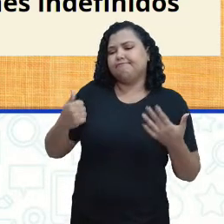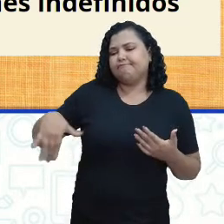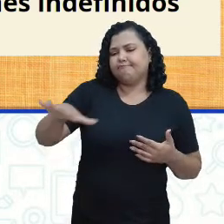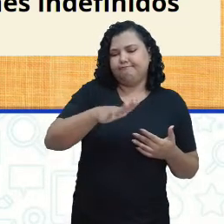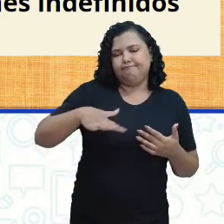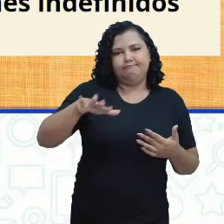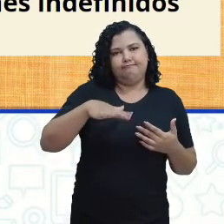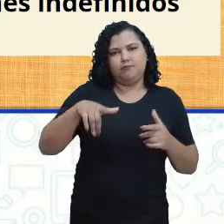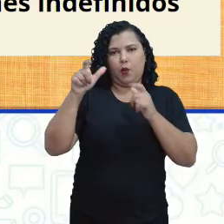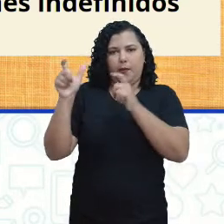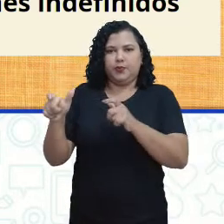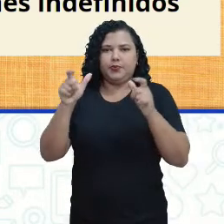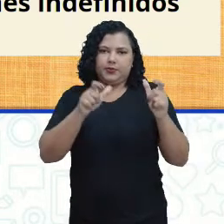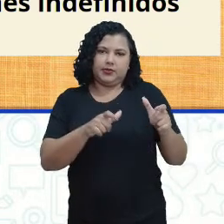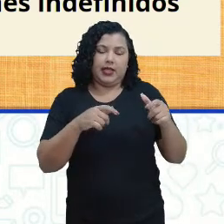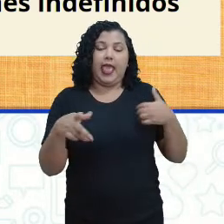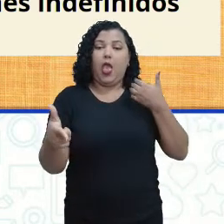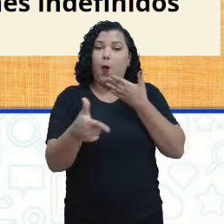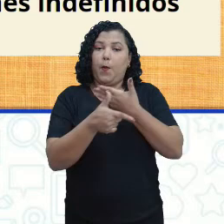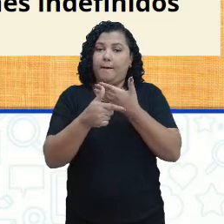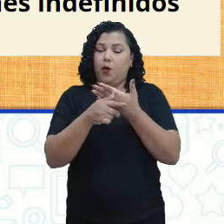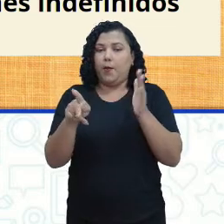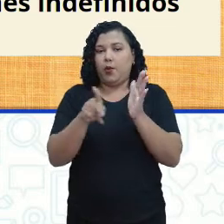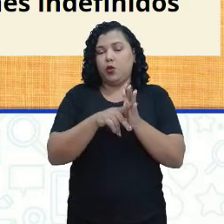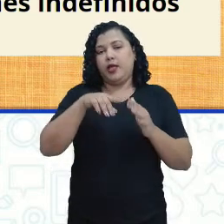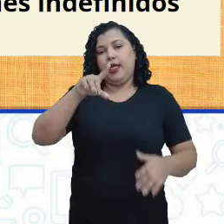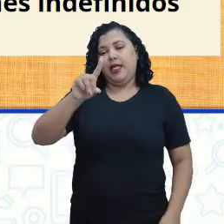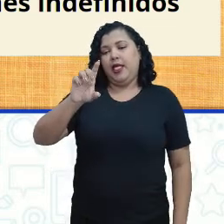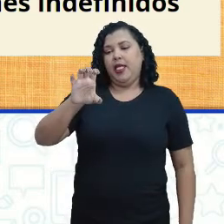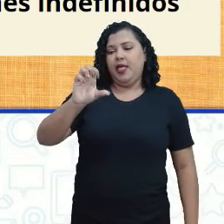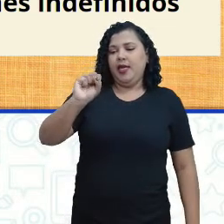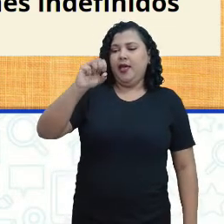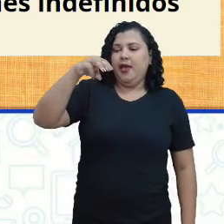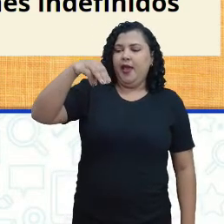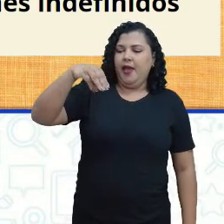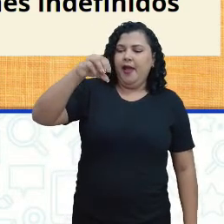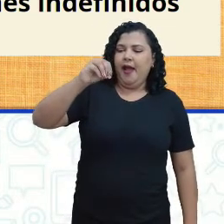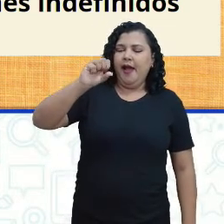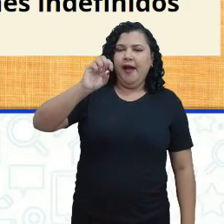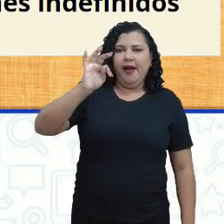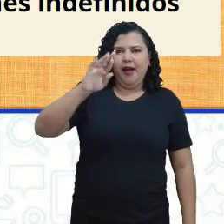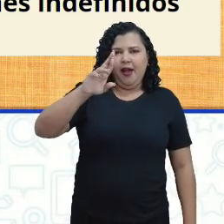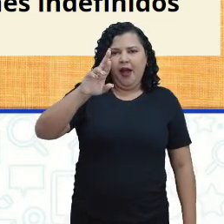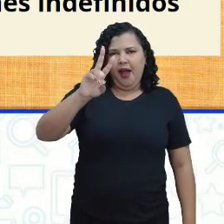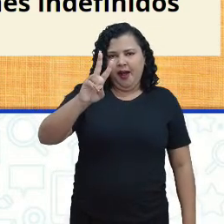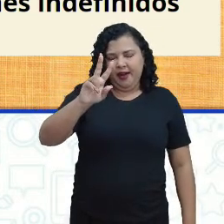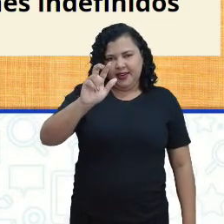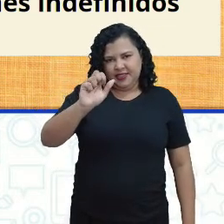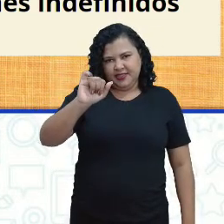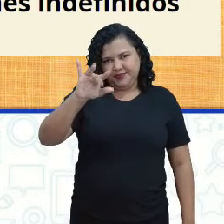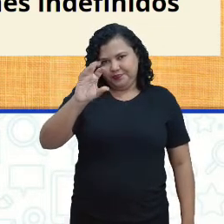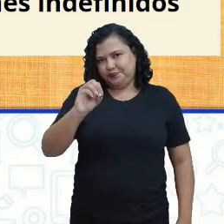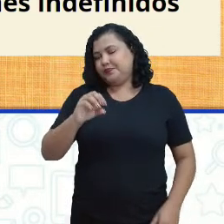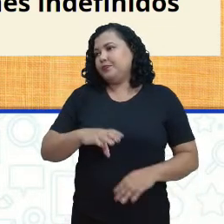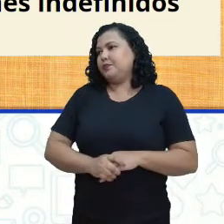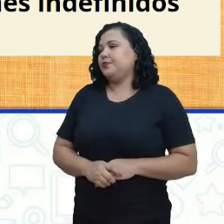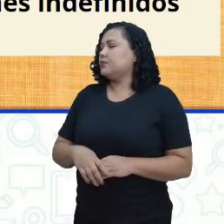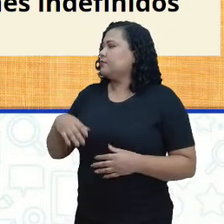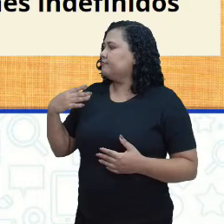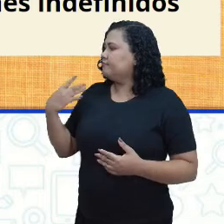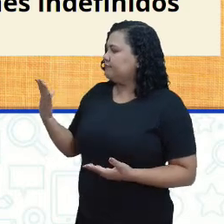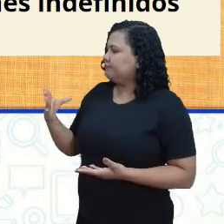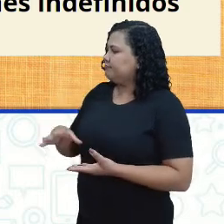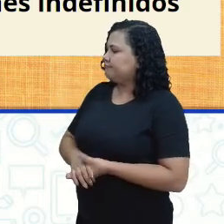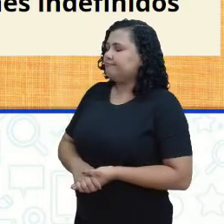falam. Essa é a função dos demonstrativos. Então, esse, essa, este, esta, aquele, aquela. Lembrando que